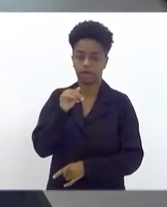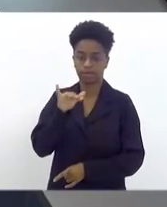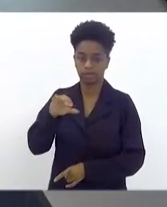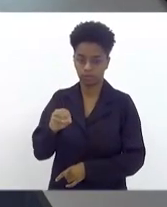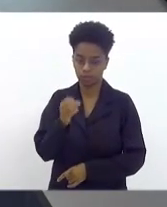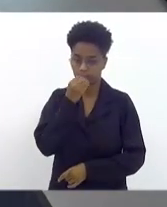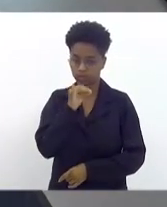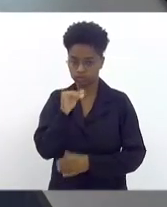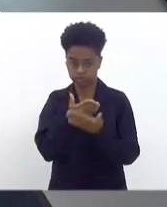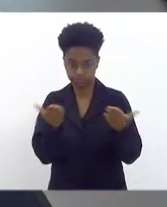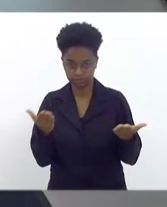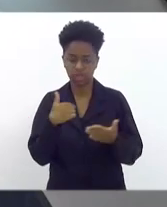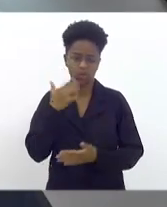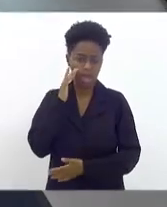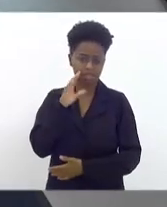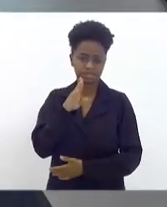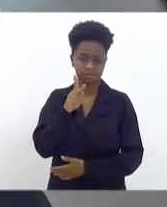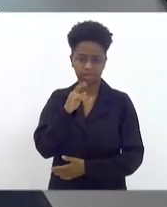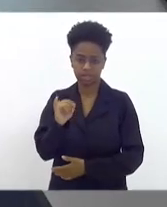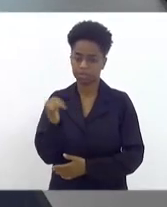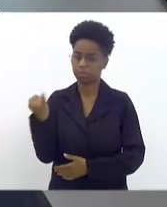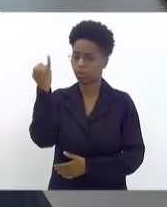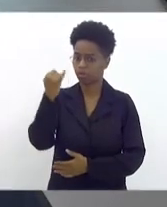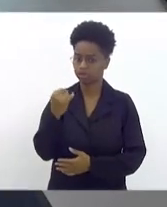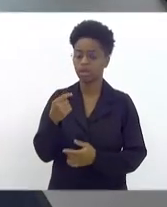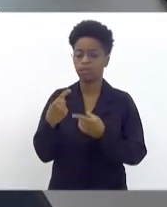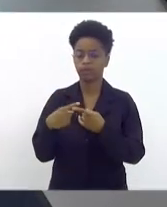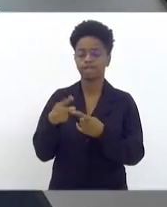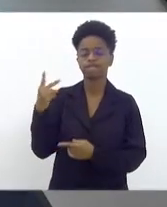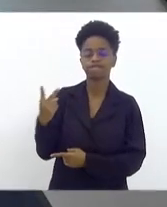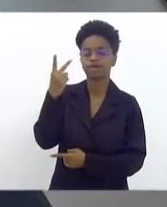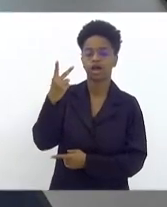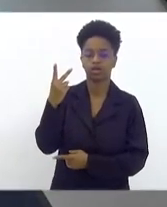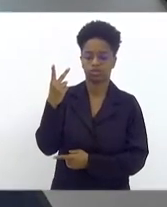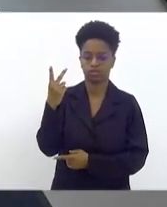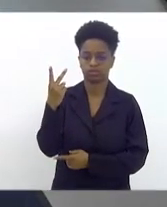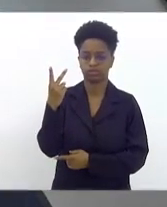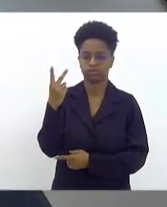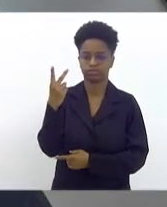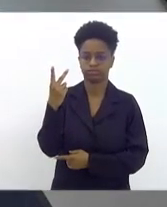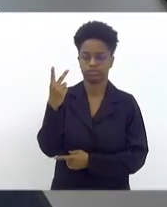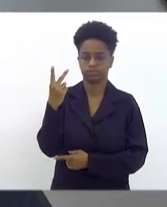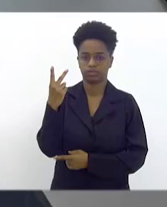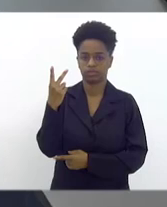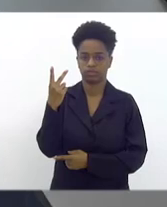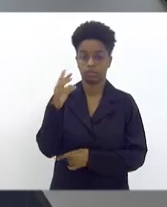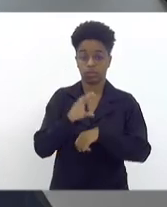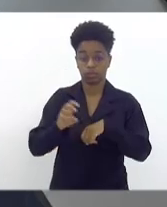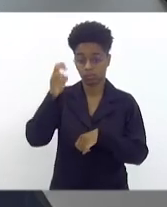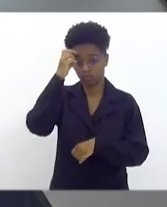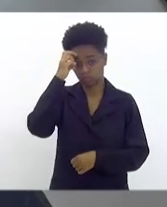que essa CPI vai ser de grande importância, porque ela vai valorizar, na verdade, deputado Carlos Macedo, a